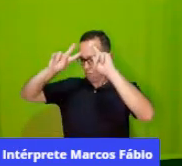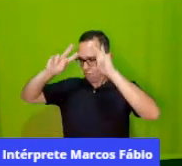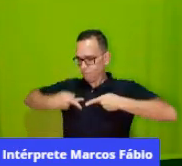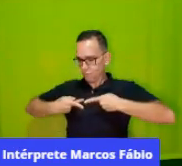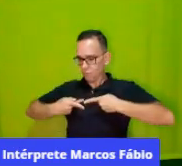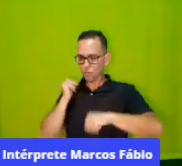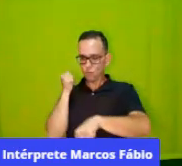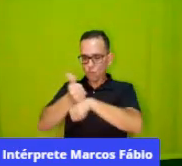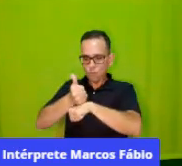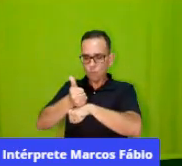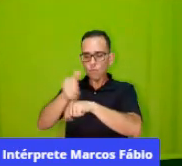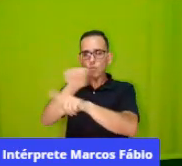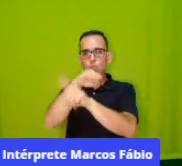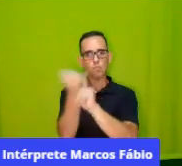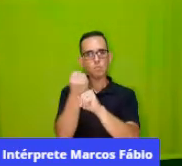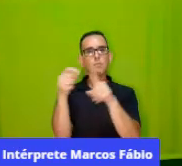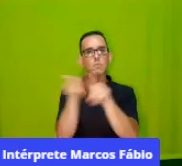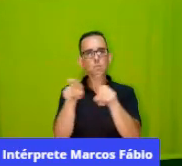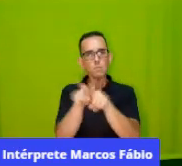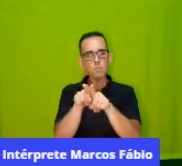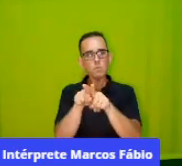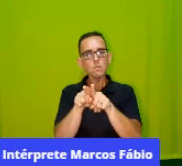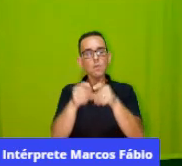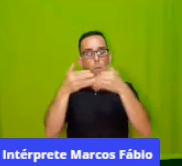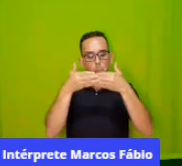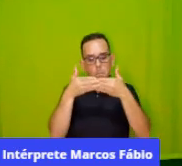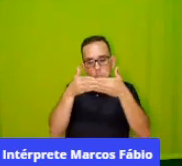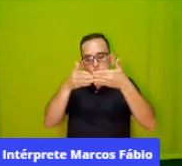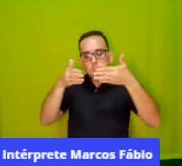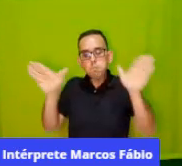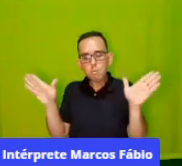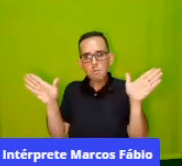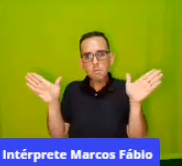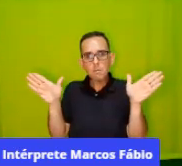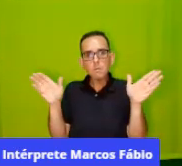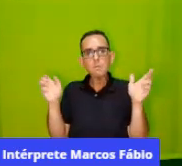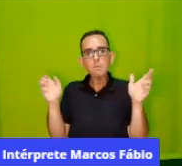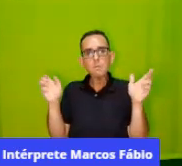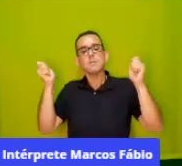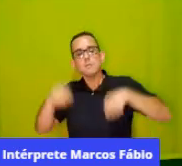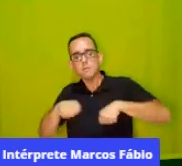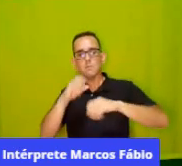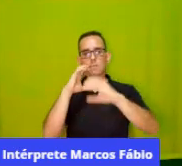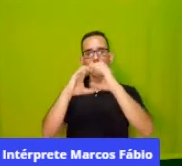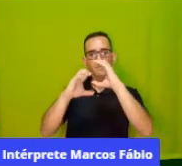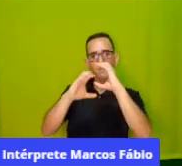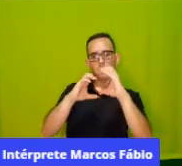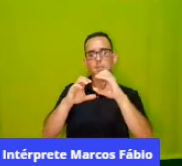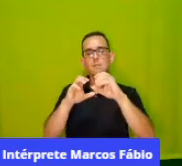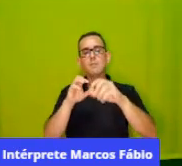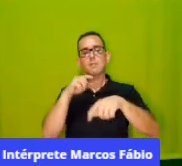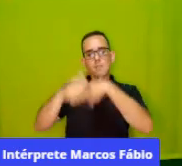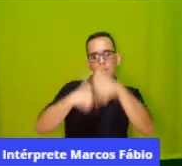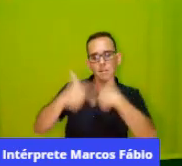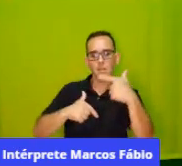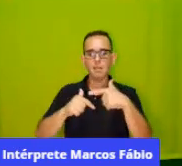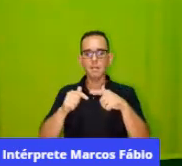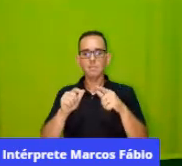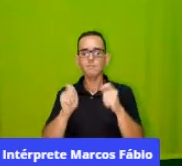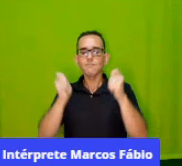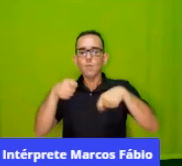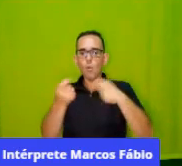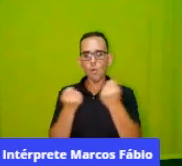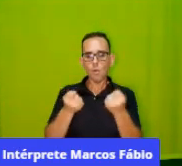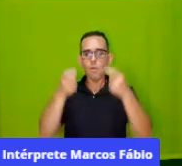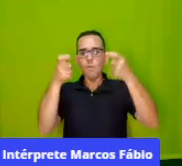inclusão social, através da sua ampliação de sua comunicação, mobilidade, controle do seu ambiente,